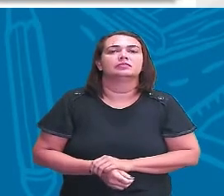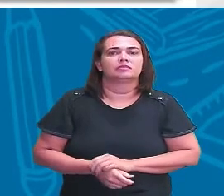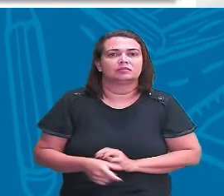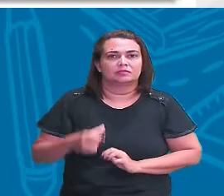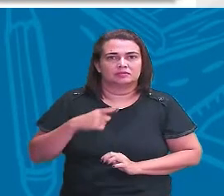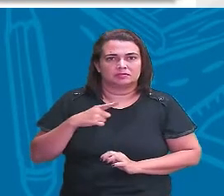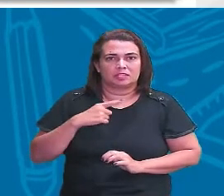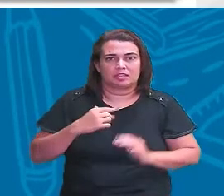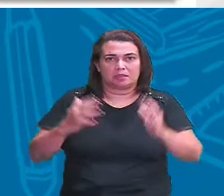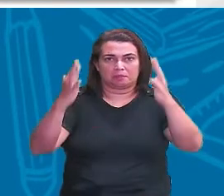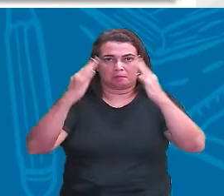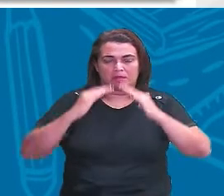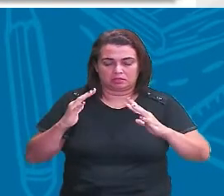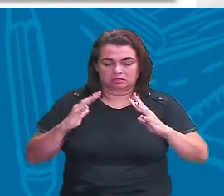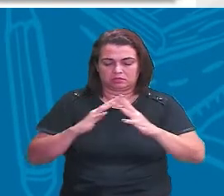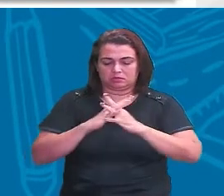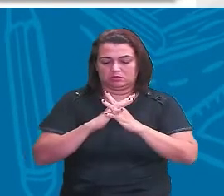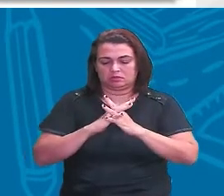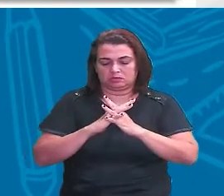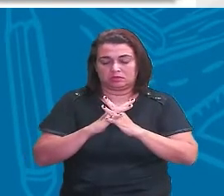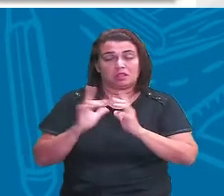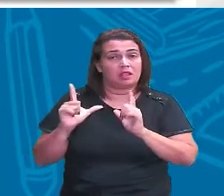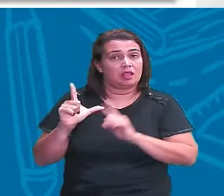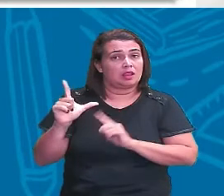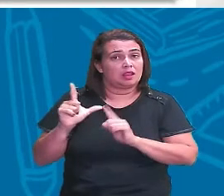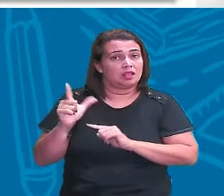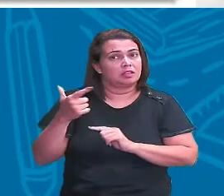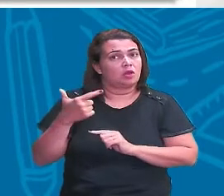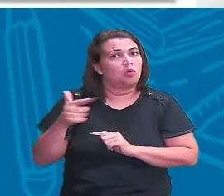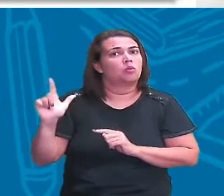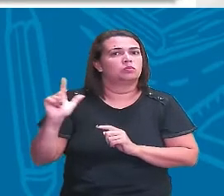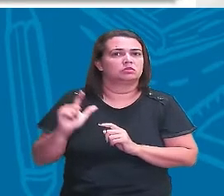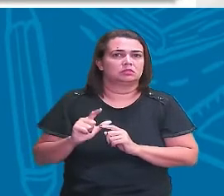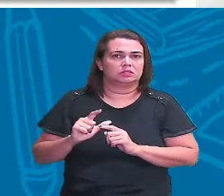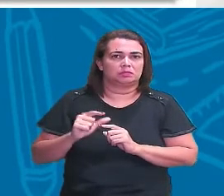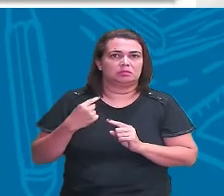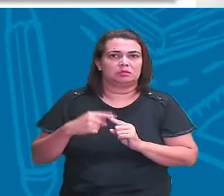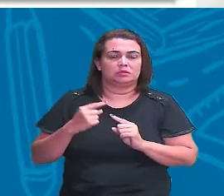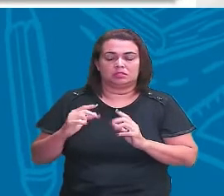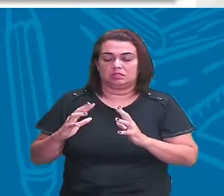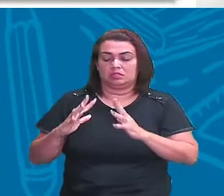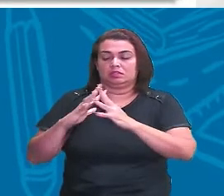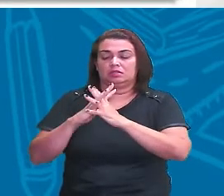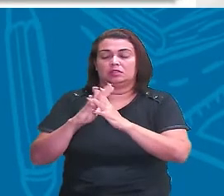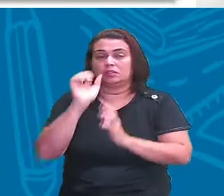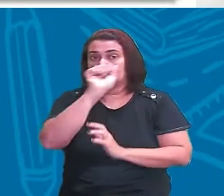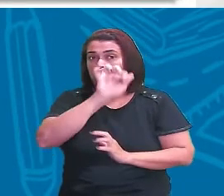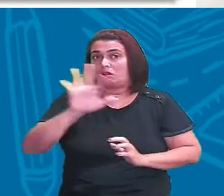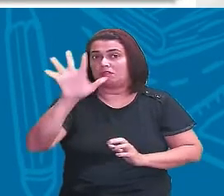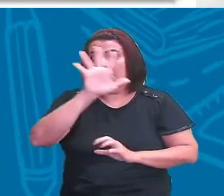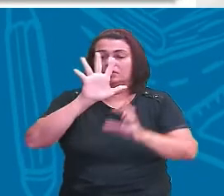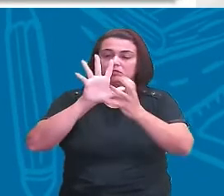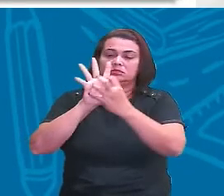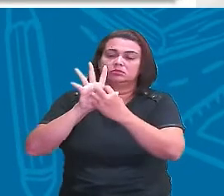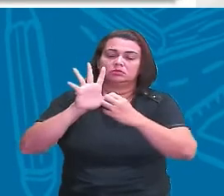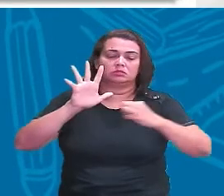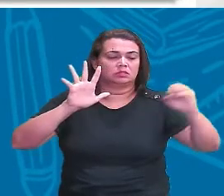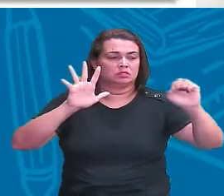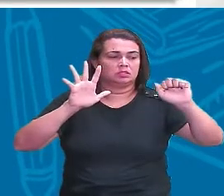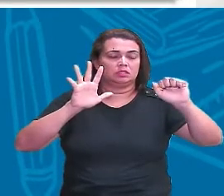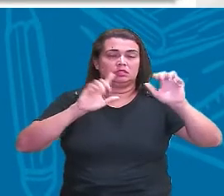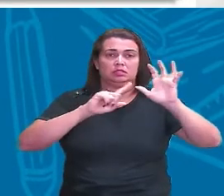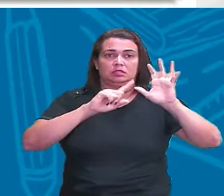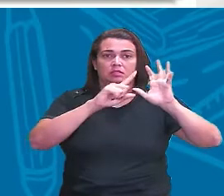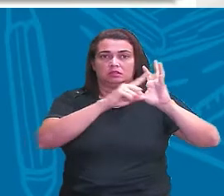Temos as consoantes, que são as outras letras do alfabeto. Quando a gente retira as vogais, ficam as outras letras, que